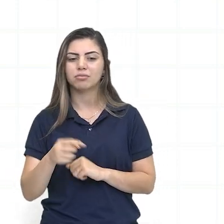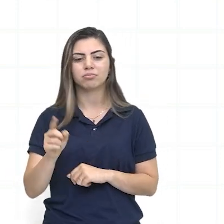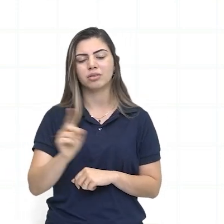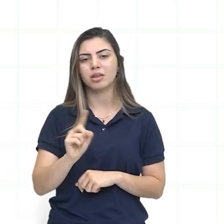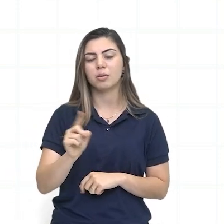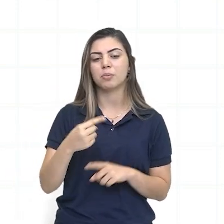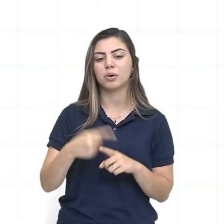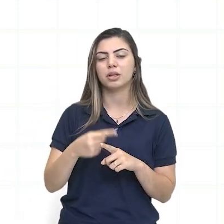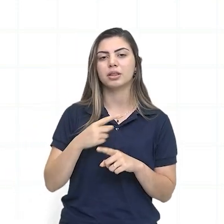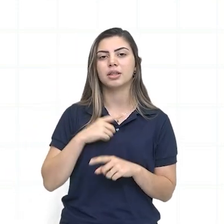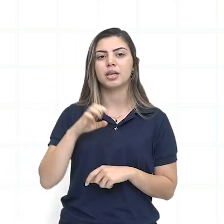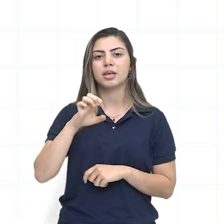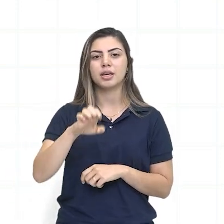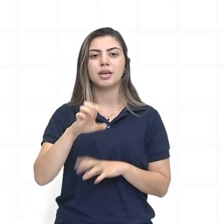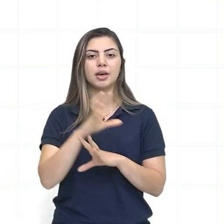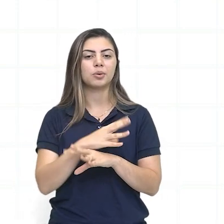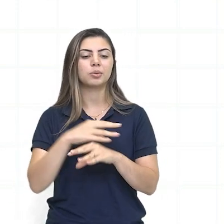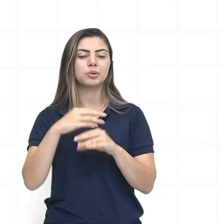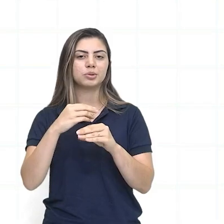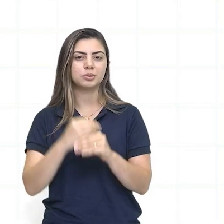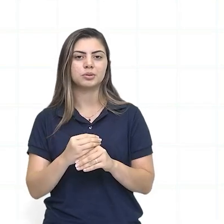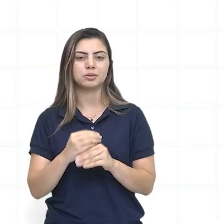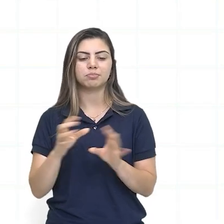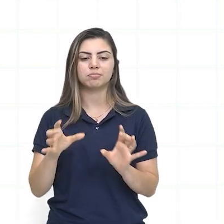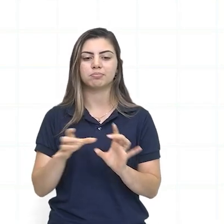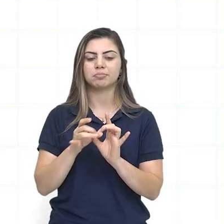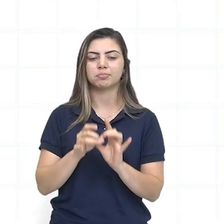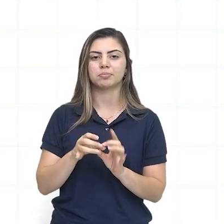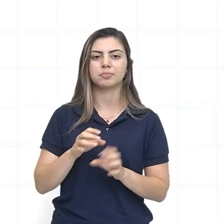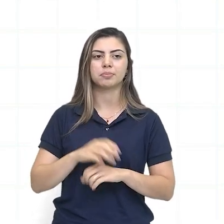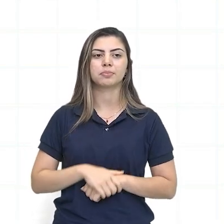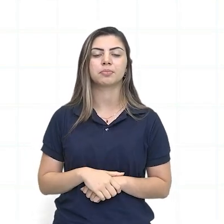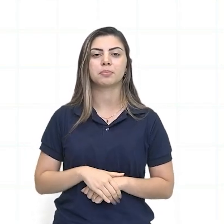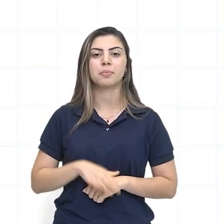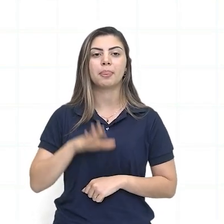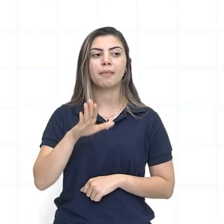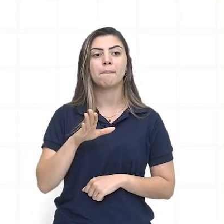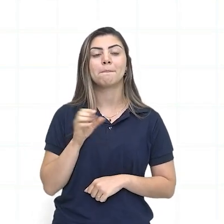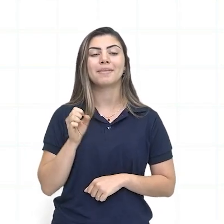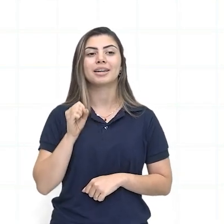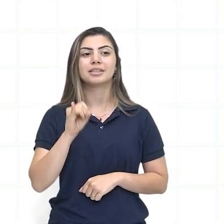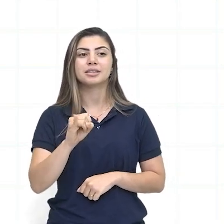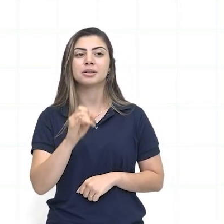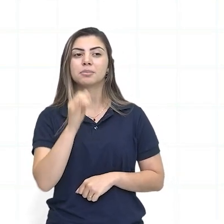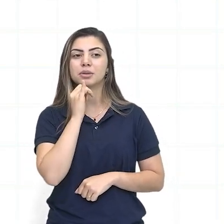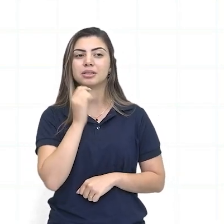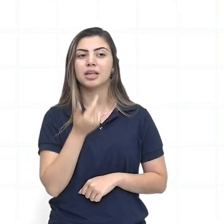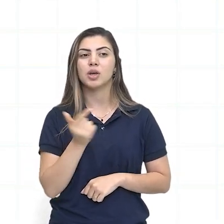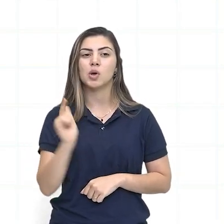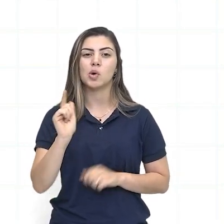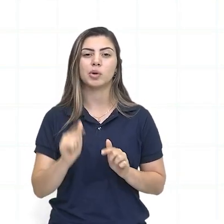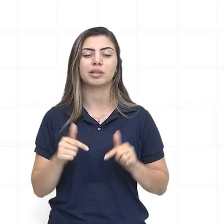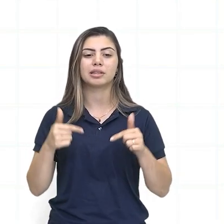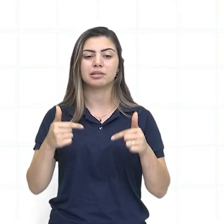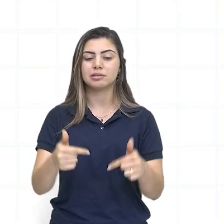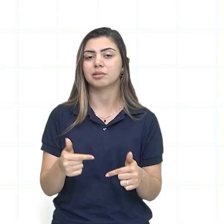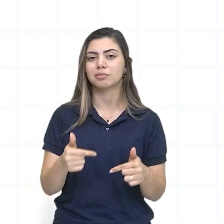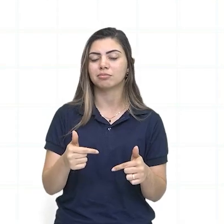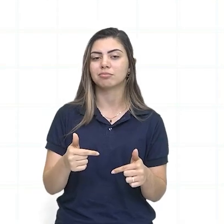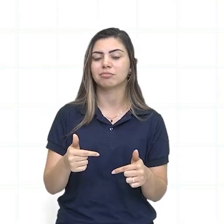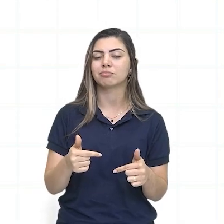pela conjunção e. Mas suponhamos que eu tivesse feito mais alguma ação. Então,